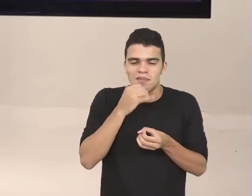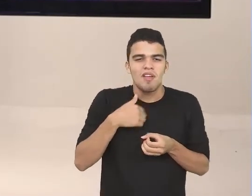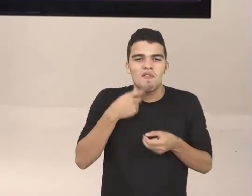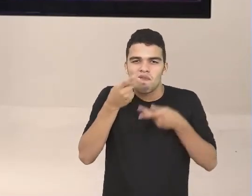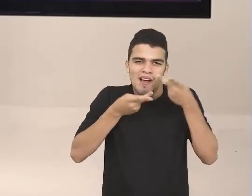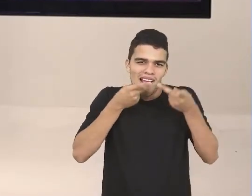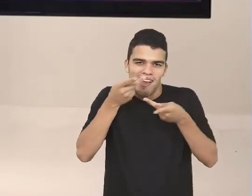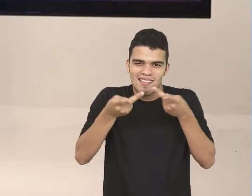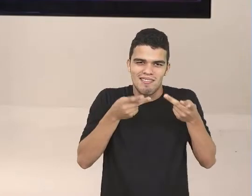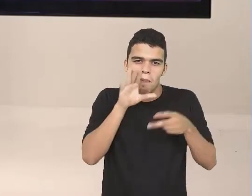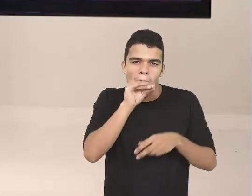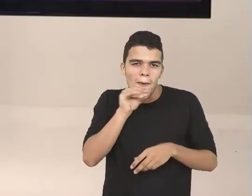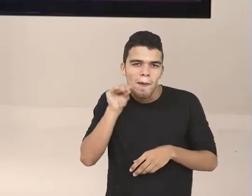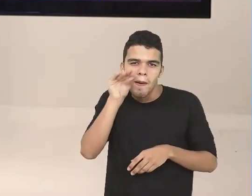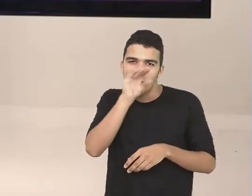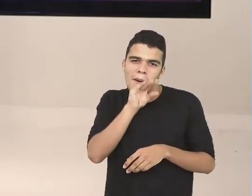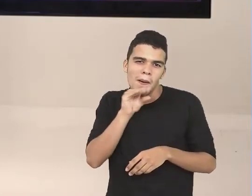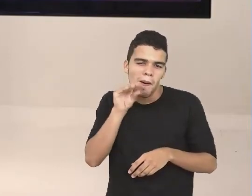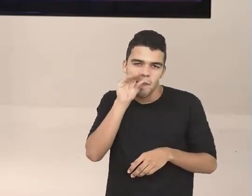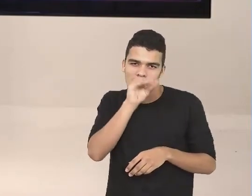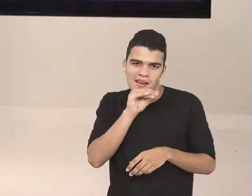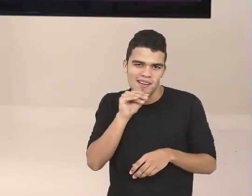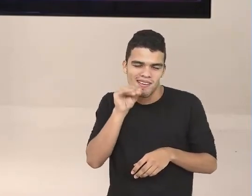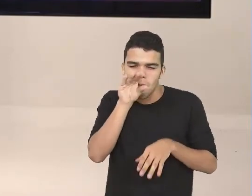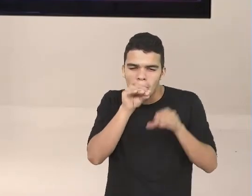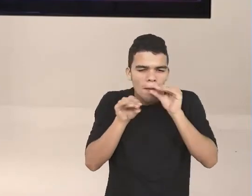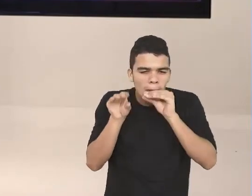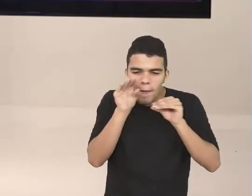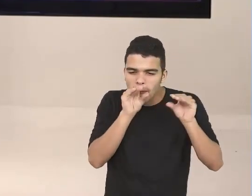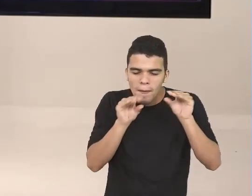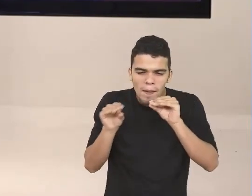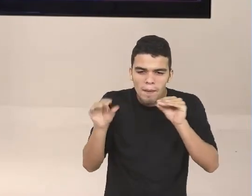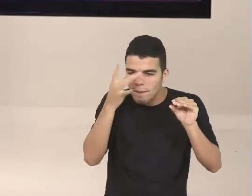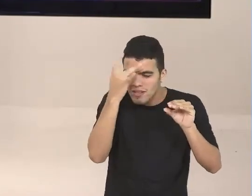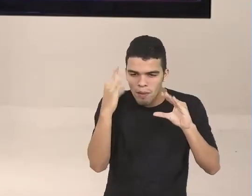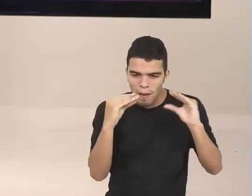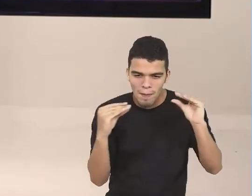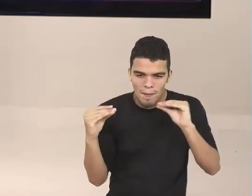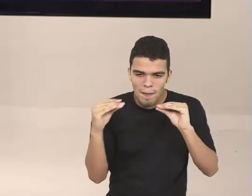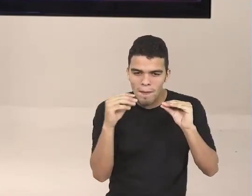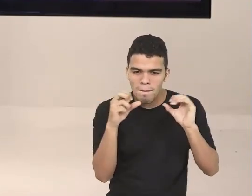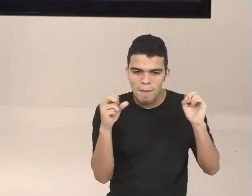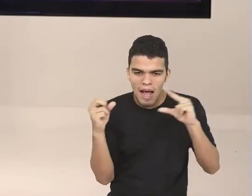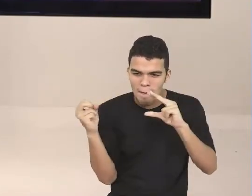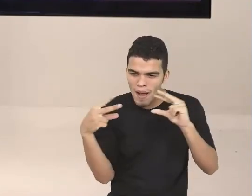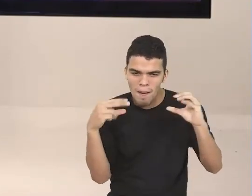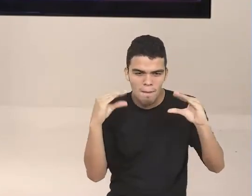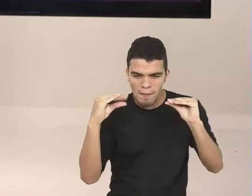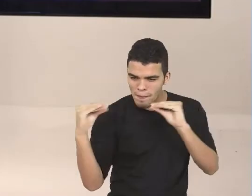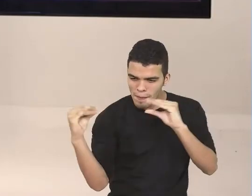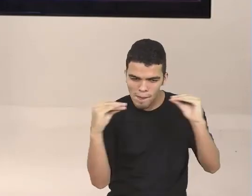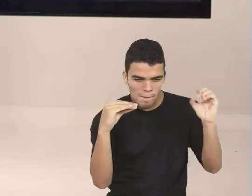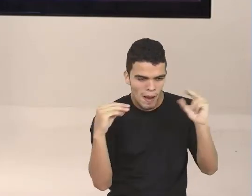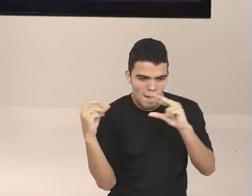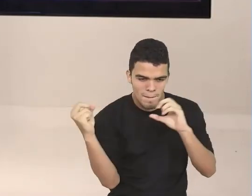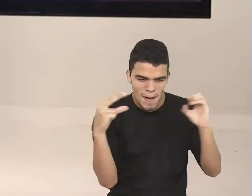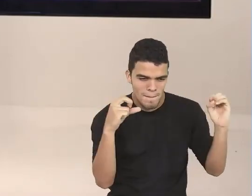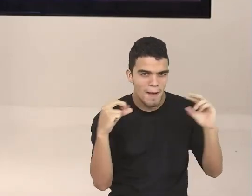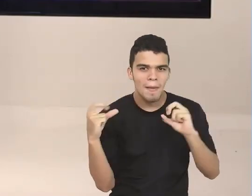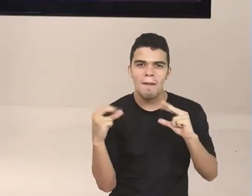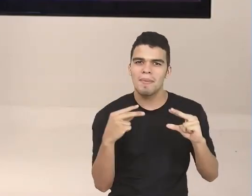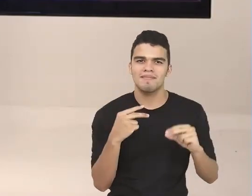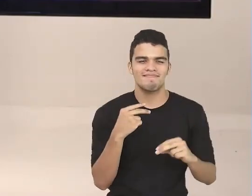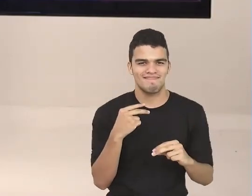está espalhando esse vírus no ar. E às vezes as pessoas que estão próximas da gente podem contrair esse vírus também, tá? Às vezes a gente